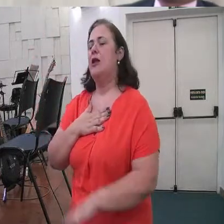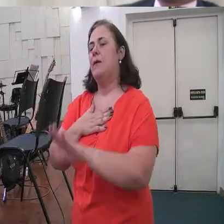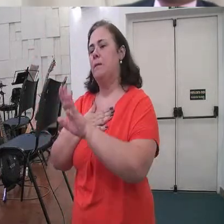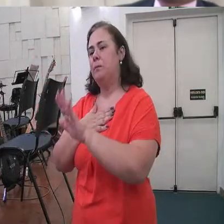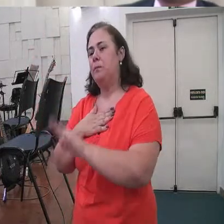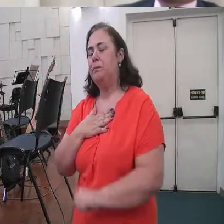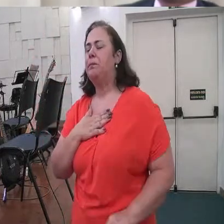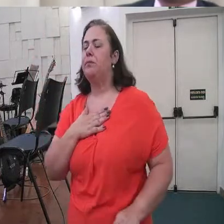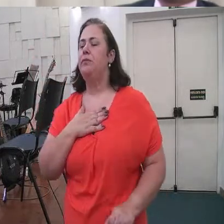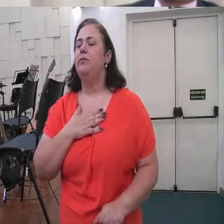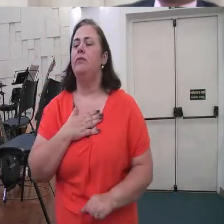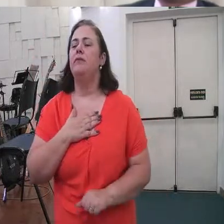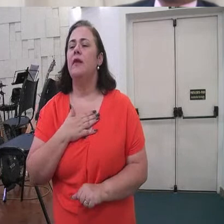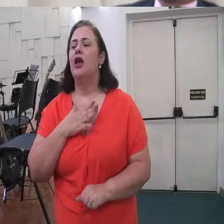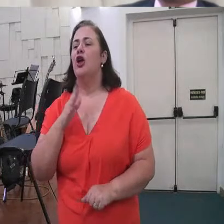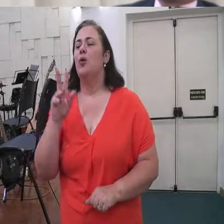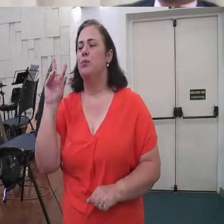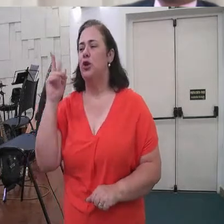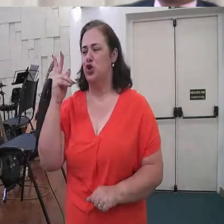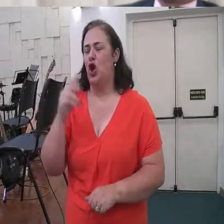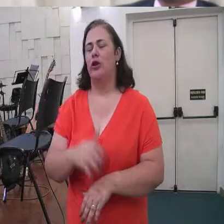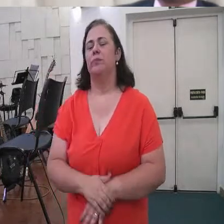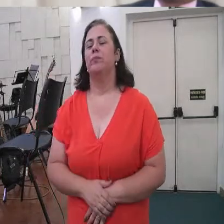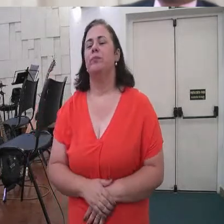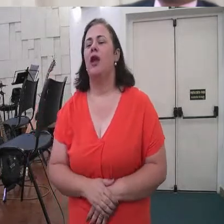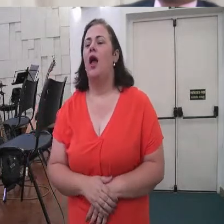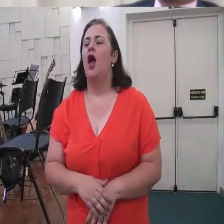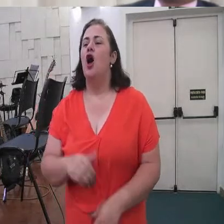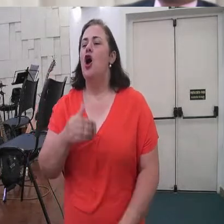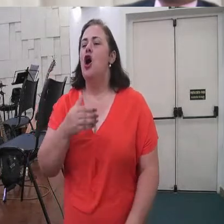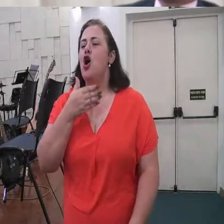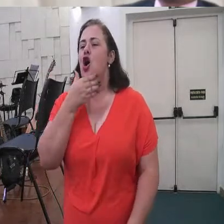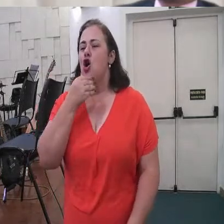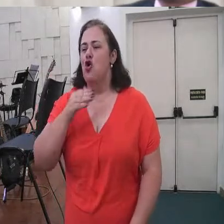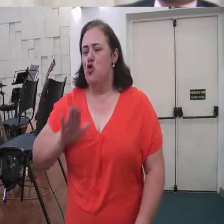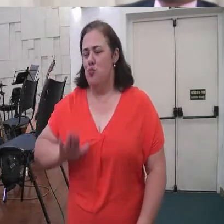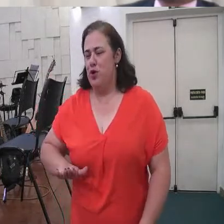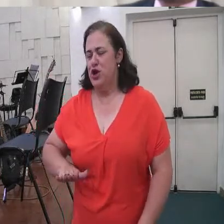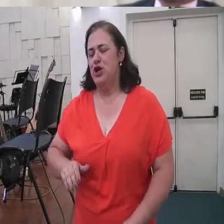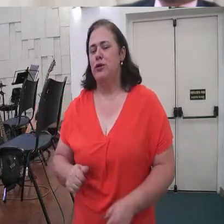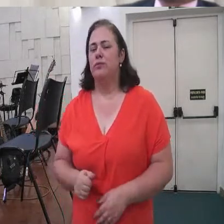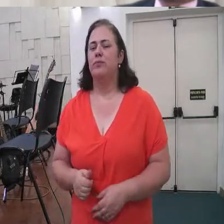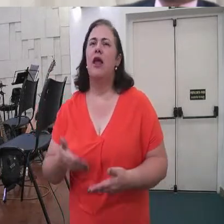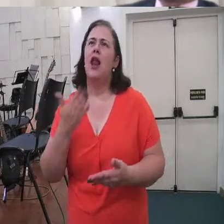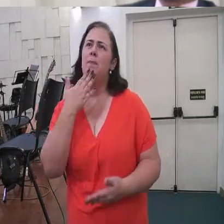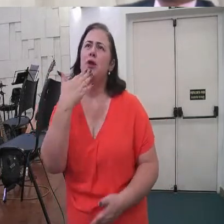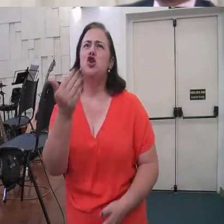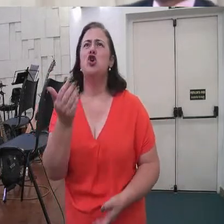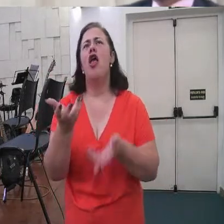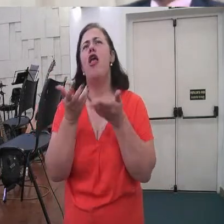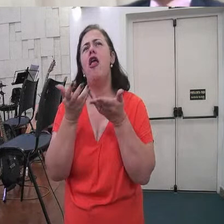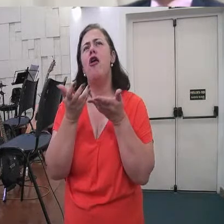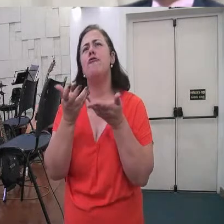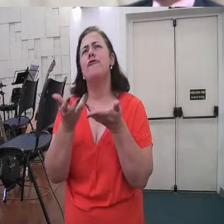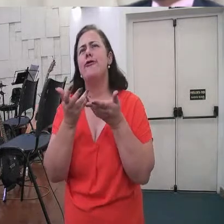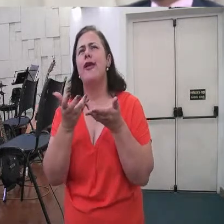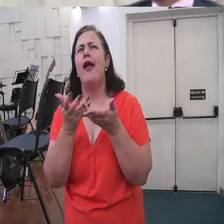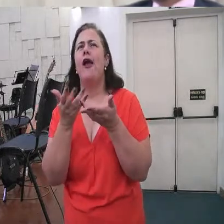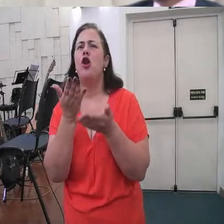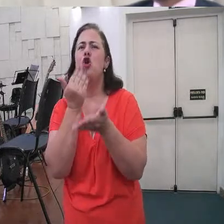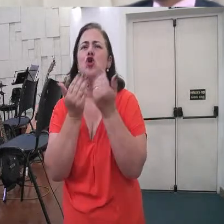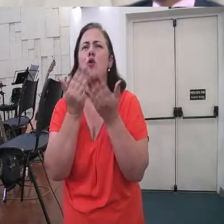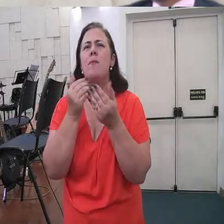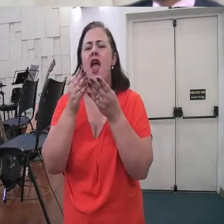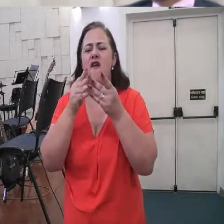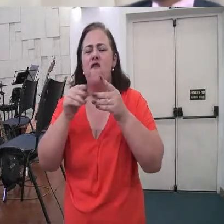não. A vovó já vai colocar o almoço na mesa. Aí o menino começou a bater o pé e dizer: mas eu quero.